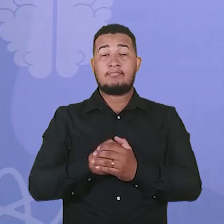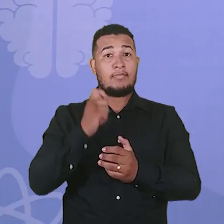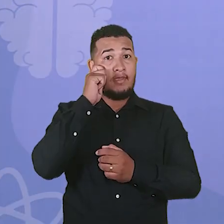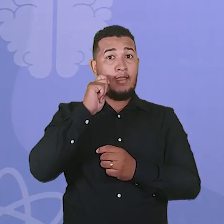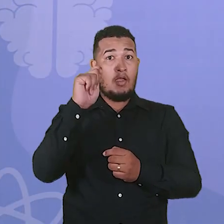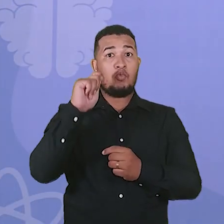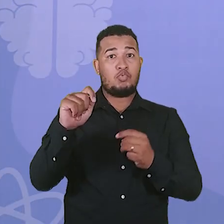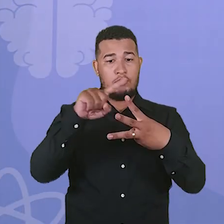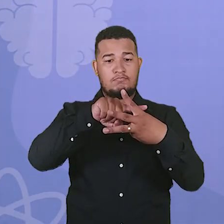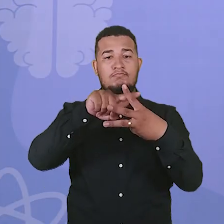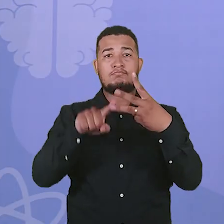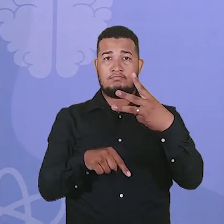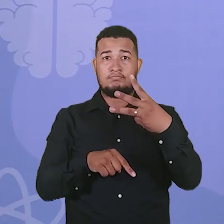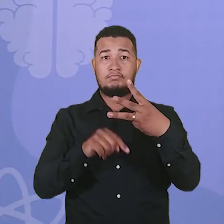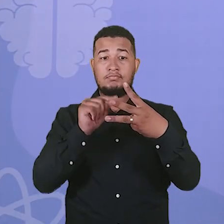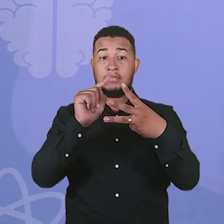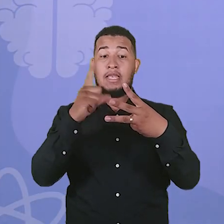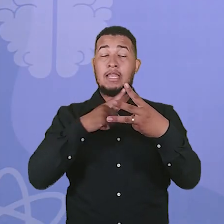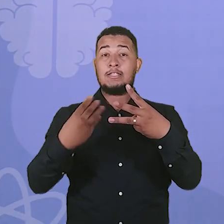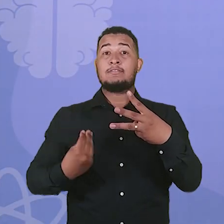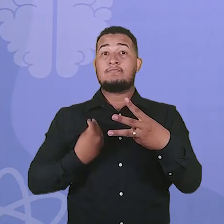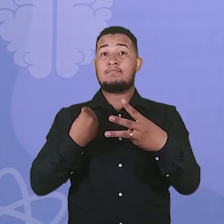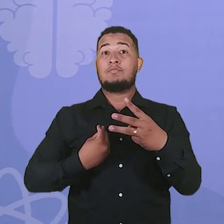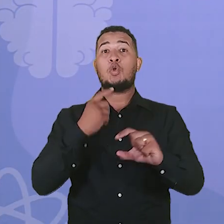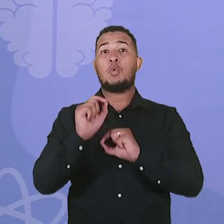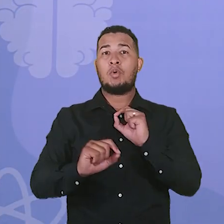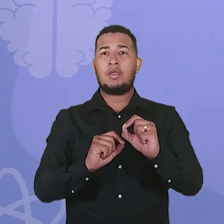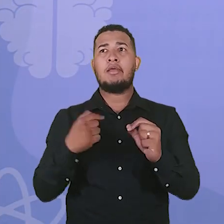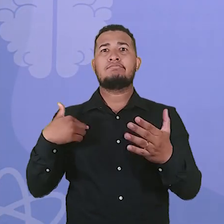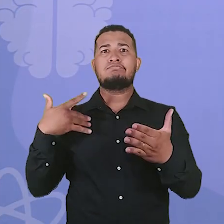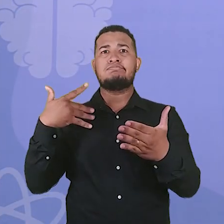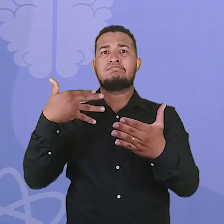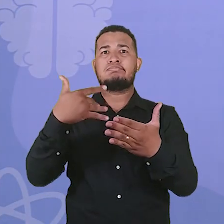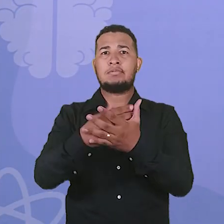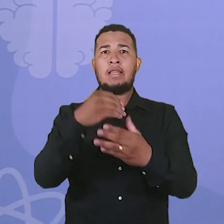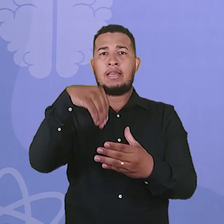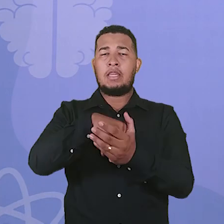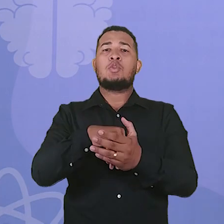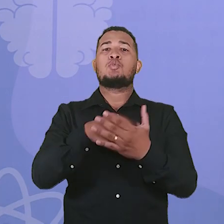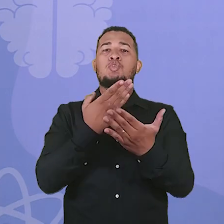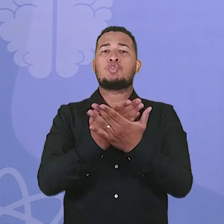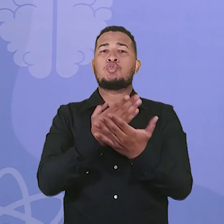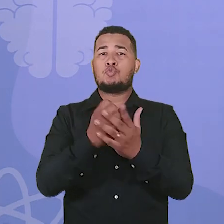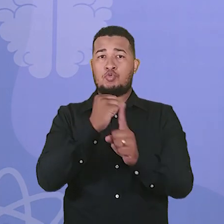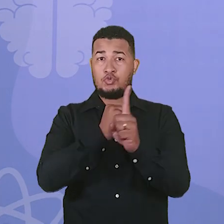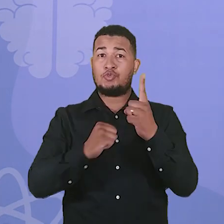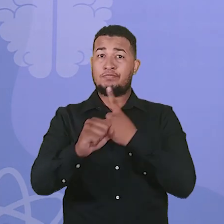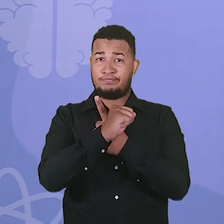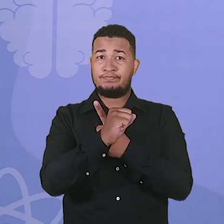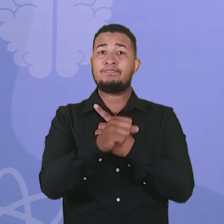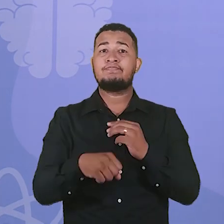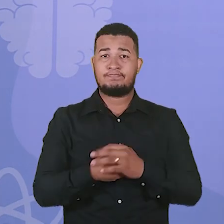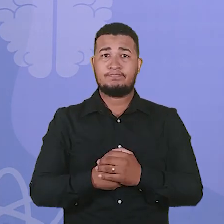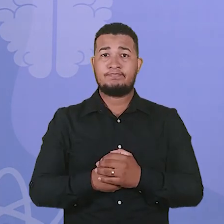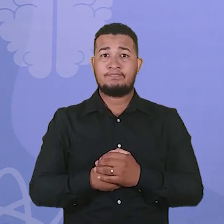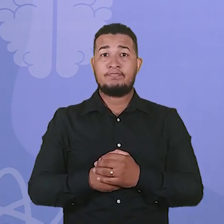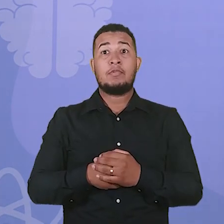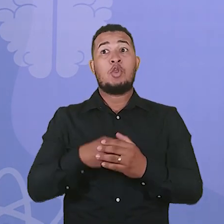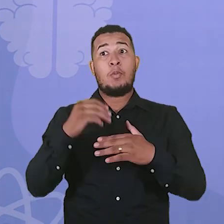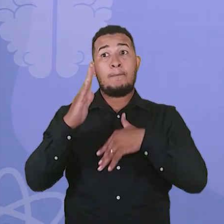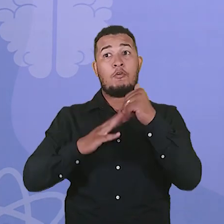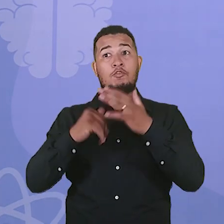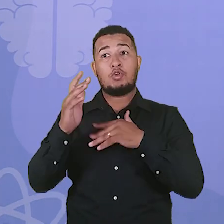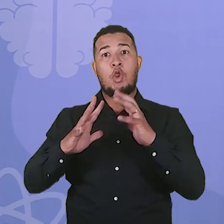Esses autores, eles vão estar presentes até hoje na sociologia, né? E